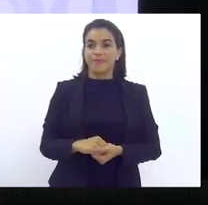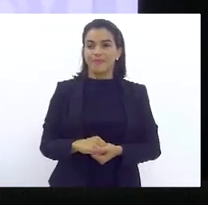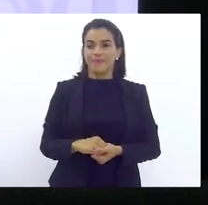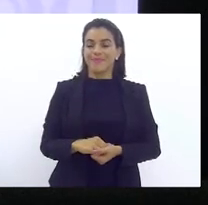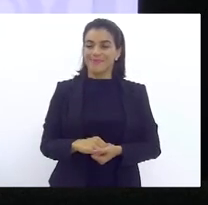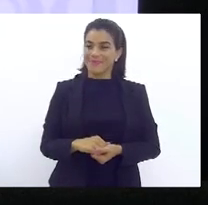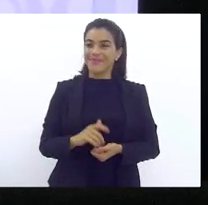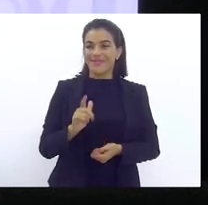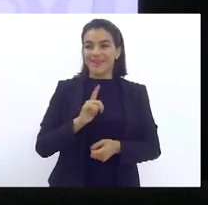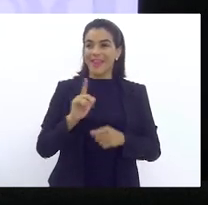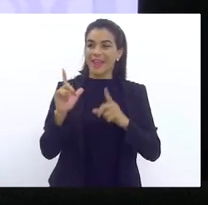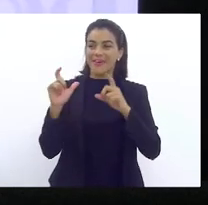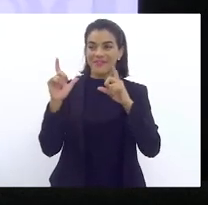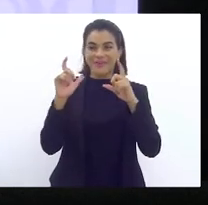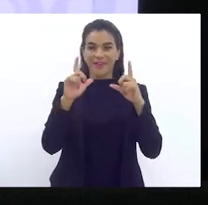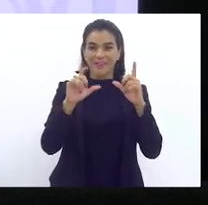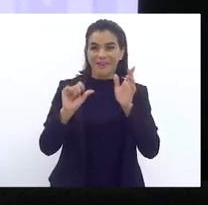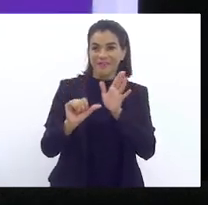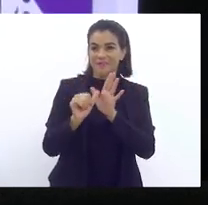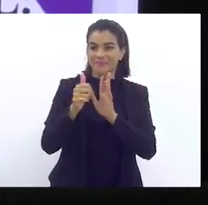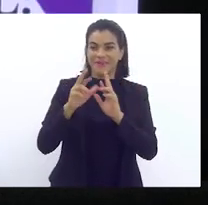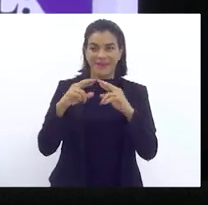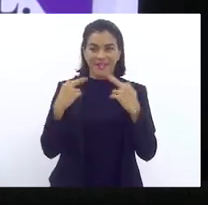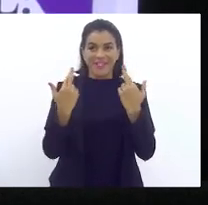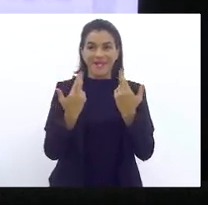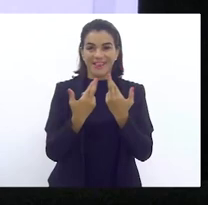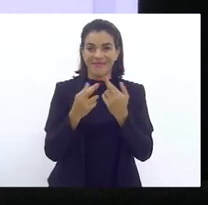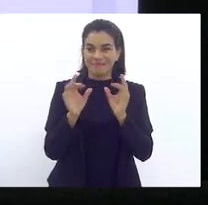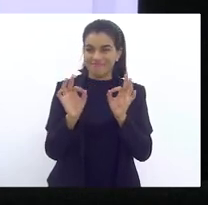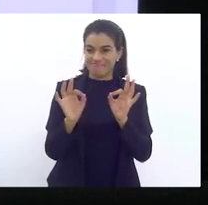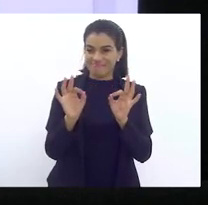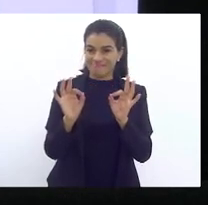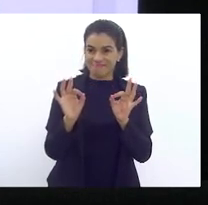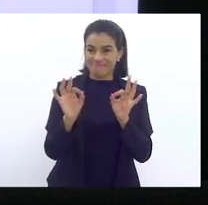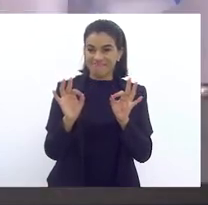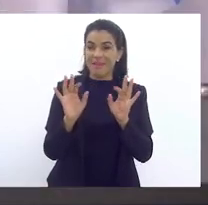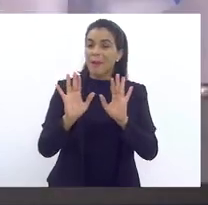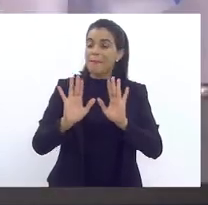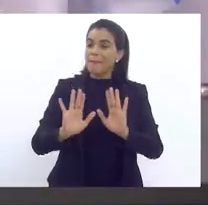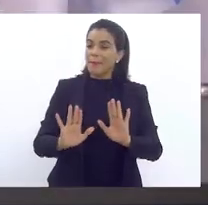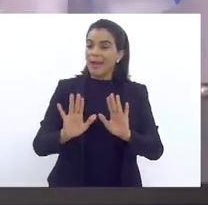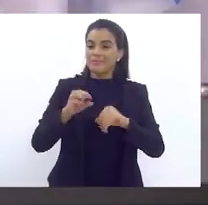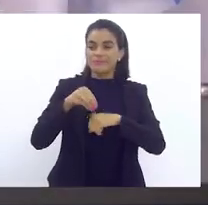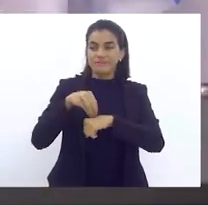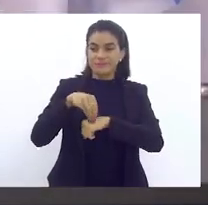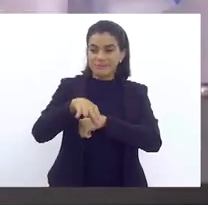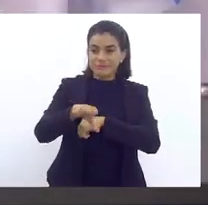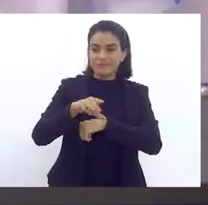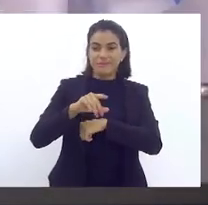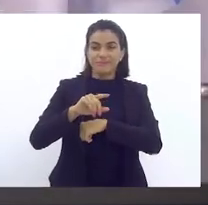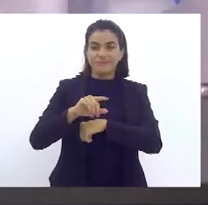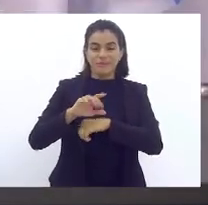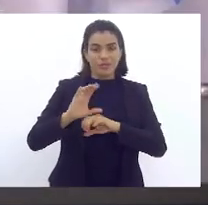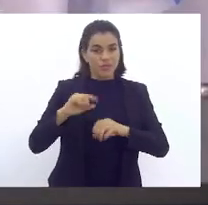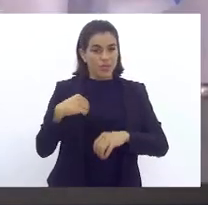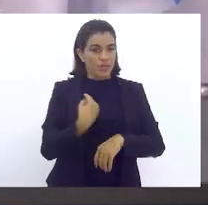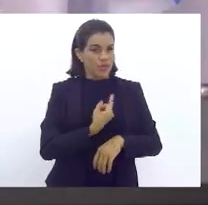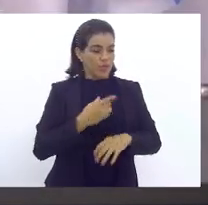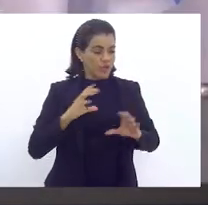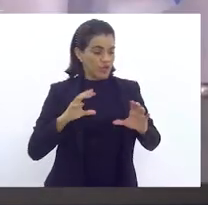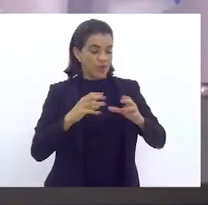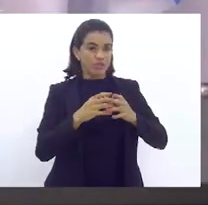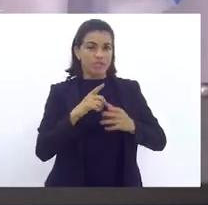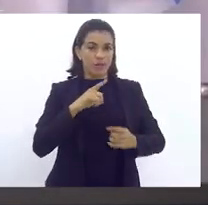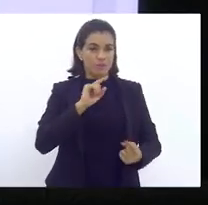da da primeira reunião desta comissão mas dizer que nós temos aí algumas